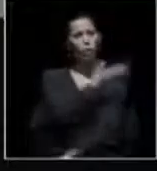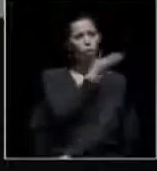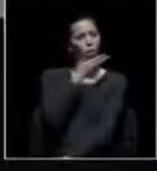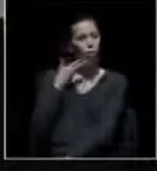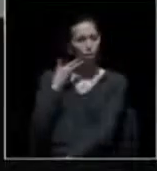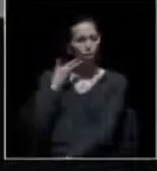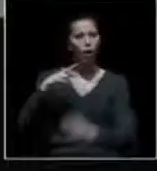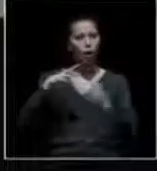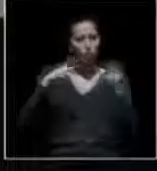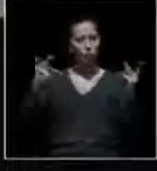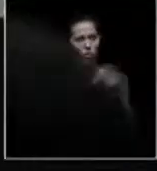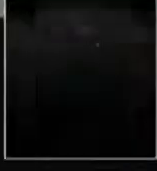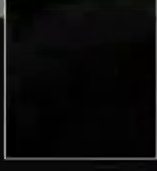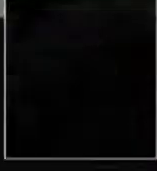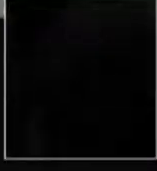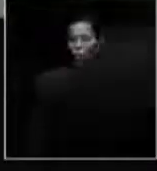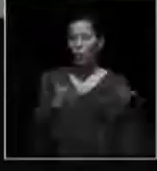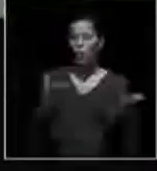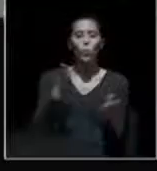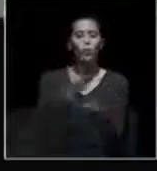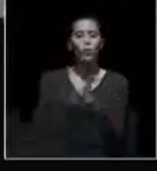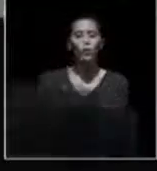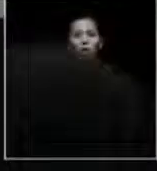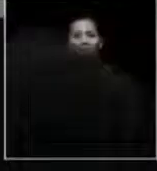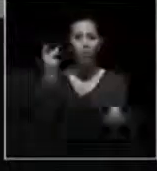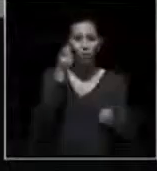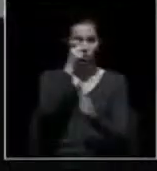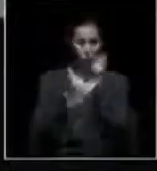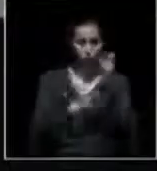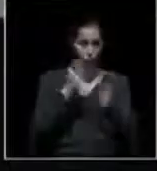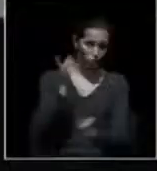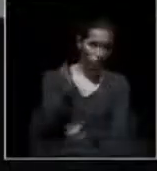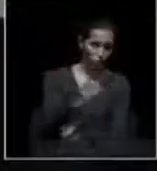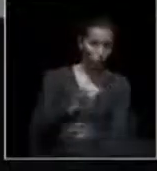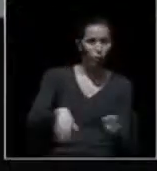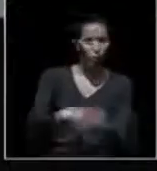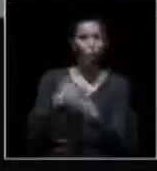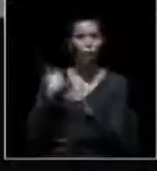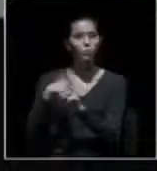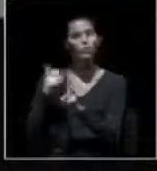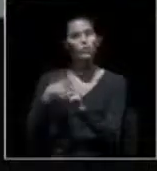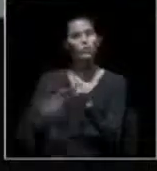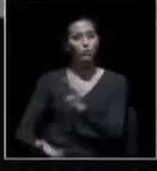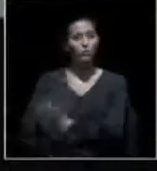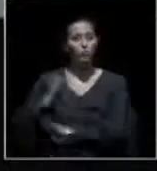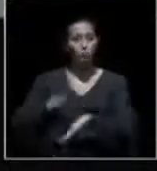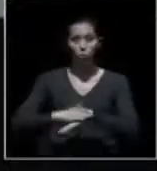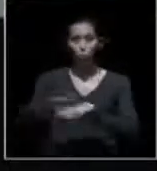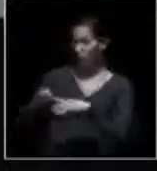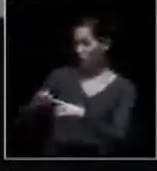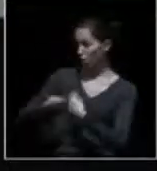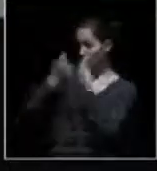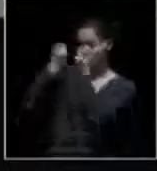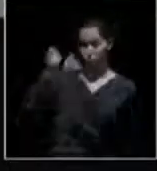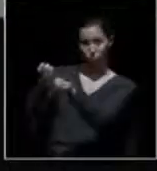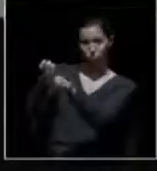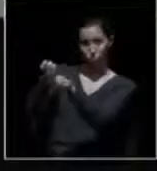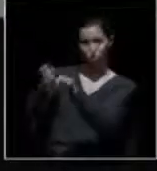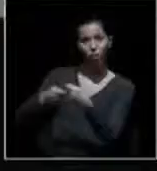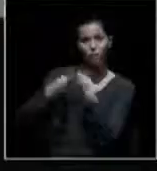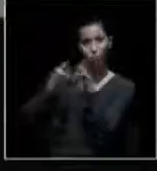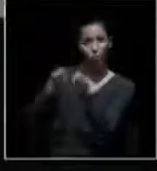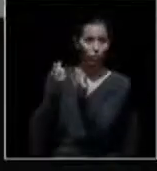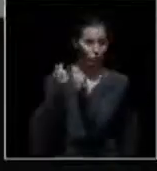autarquia, a qualidade de vida dos lisboetas seria favorecida, já que são também eles que contribuem financeiramente para esta